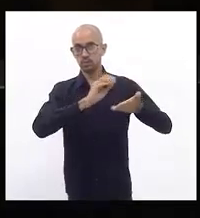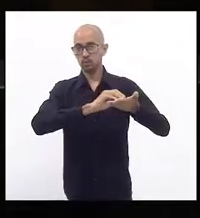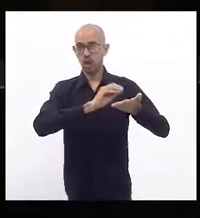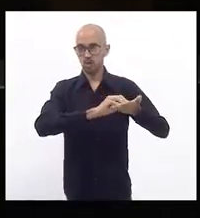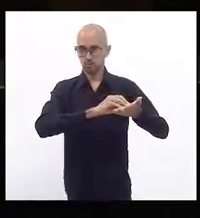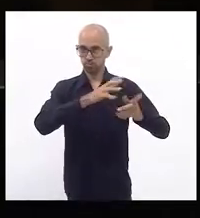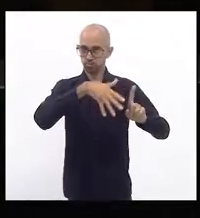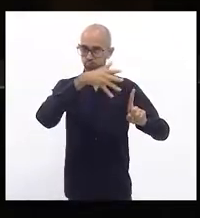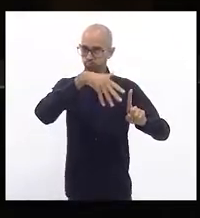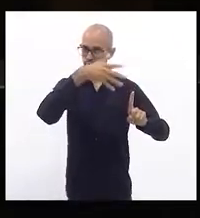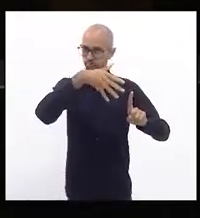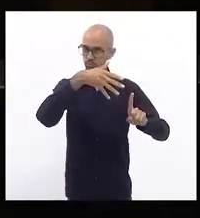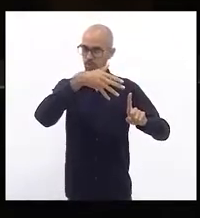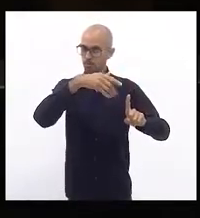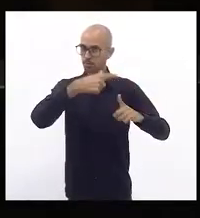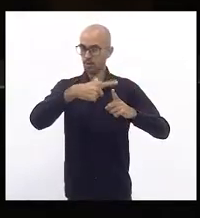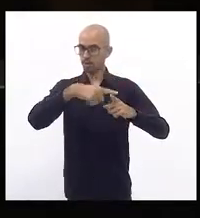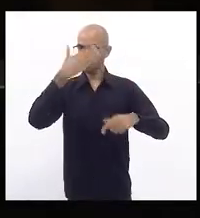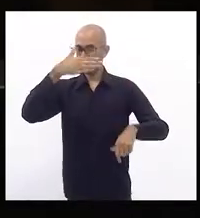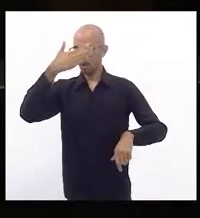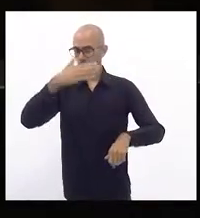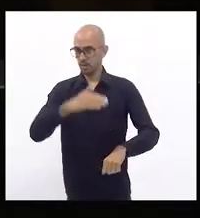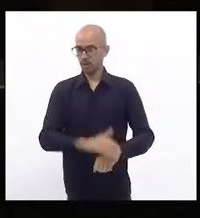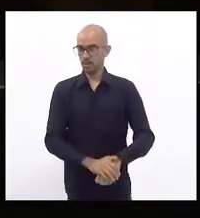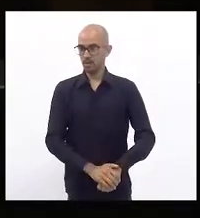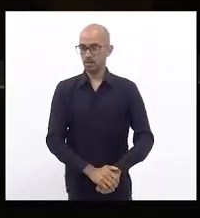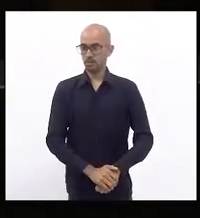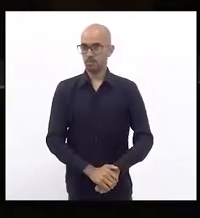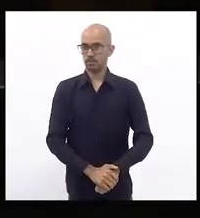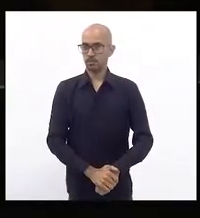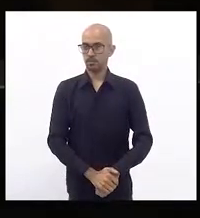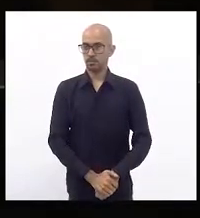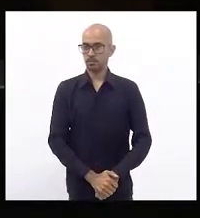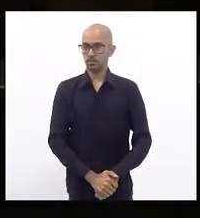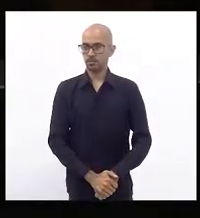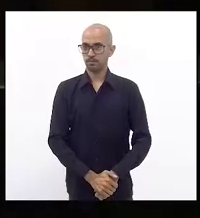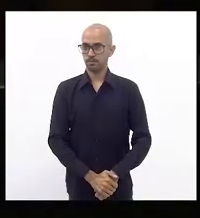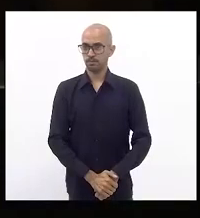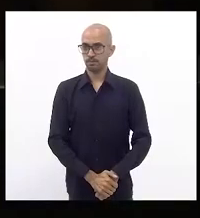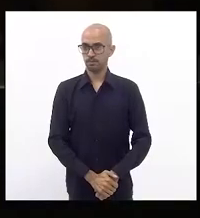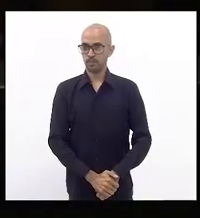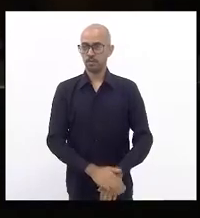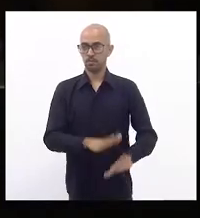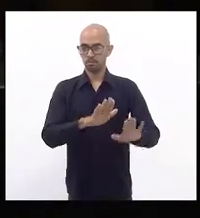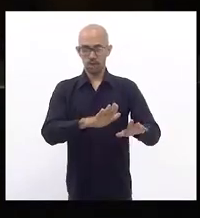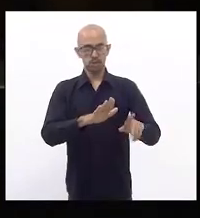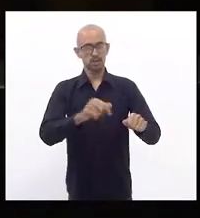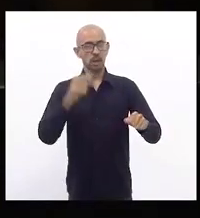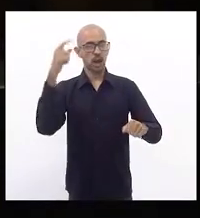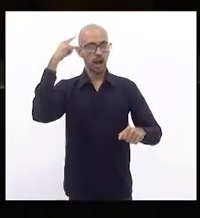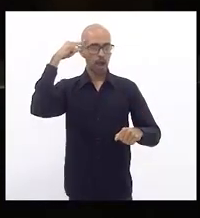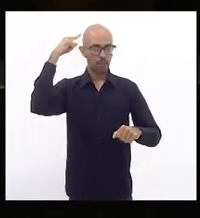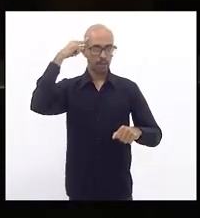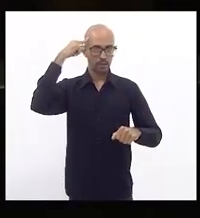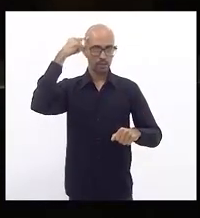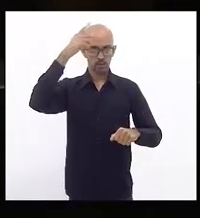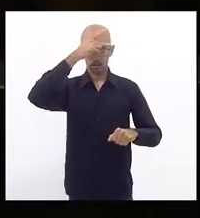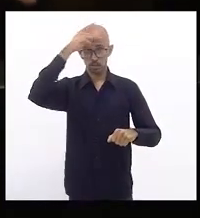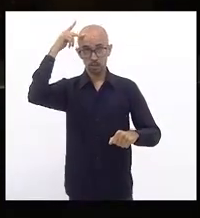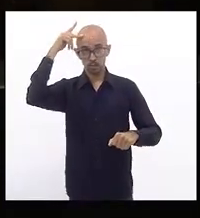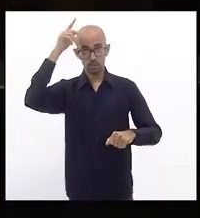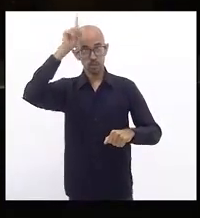dizem que é invisível, não sei o que, isso, aquilo, mas nós temos que colocar na cabeça das pessoas que tudo isso